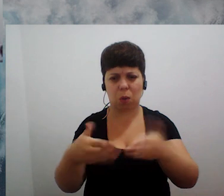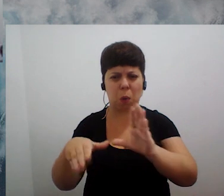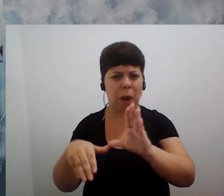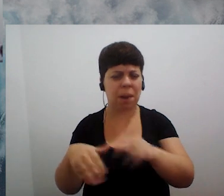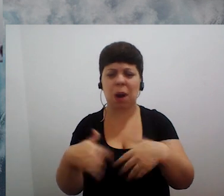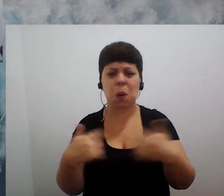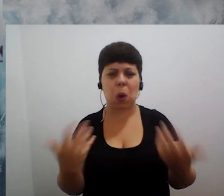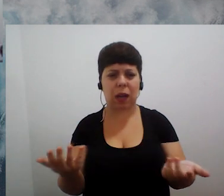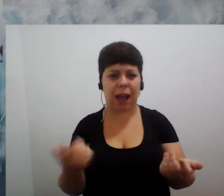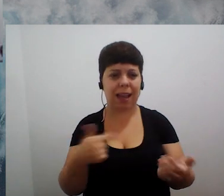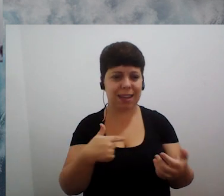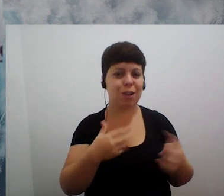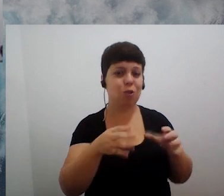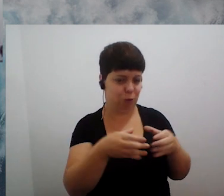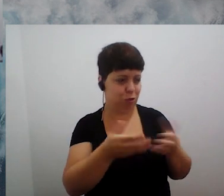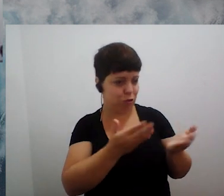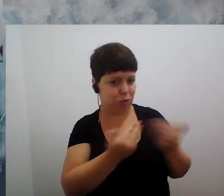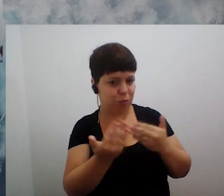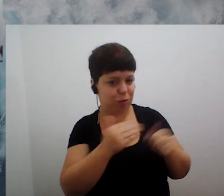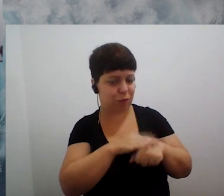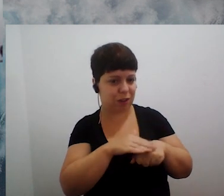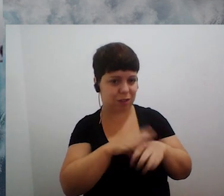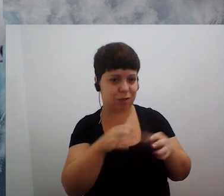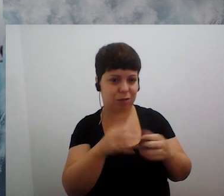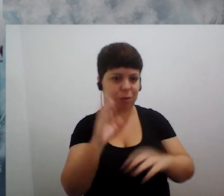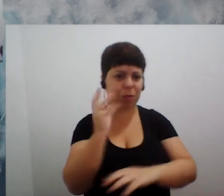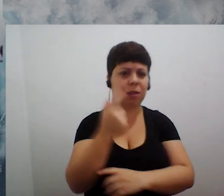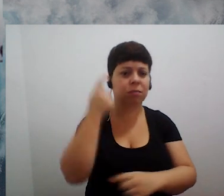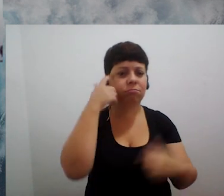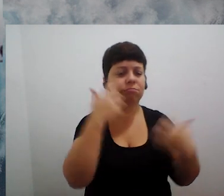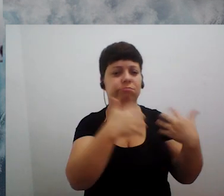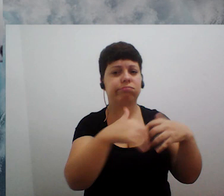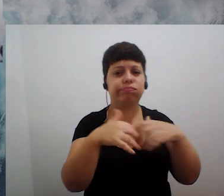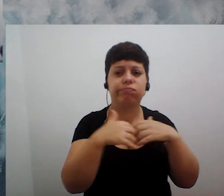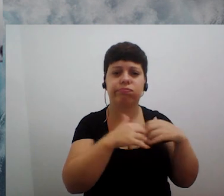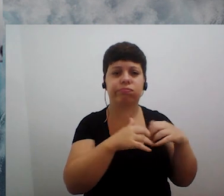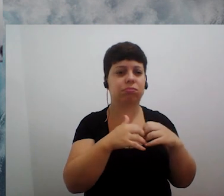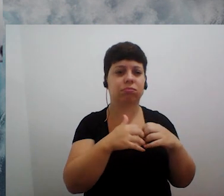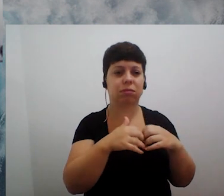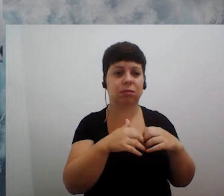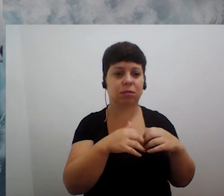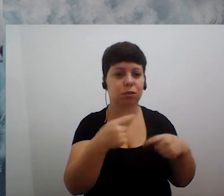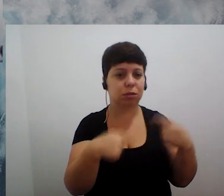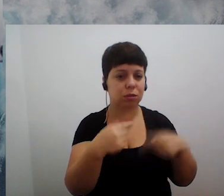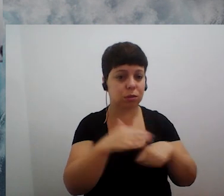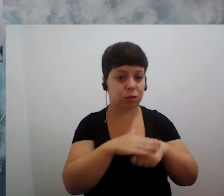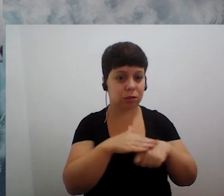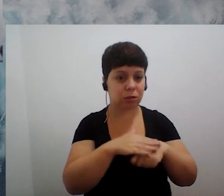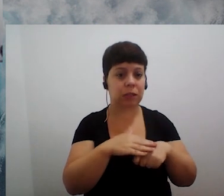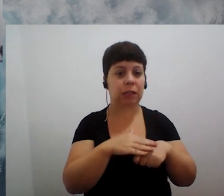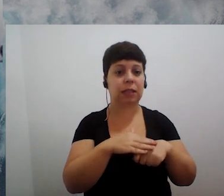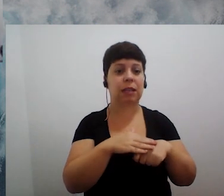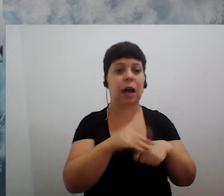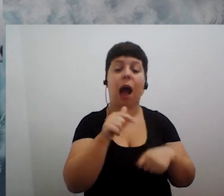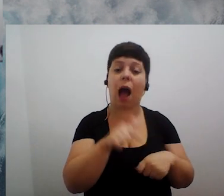praia, qual é? E aí eu fui falar com a galera que faz parte do grupo, né, do grupo da Mata, e a gente trocou uma ideia em relação a isso, ficou quase uma